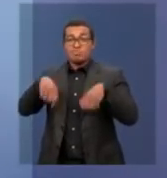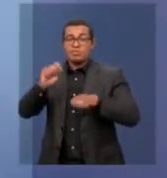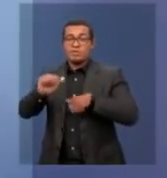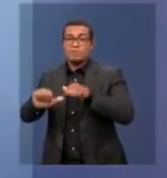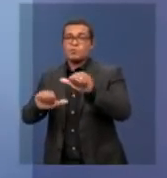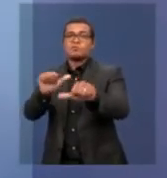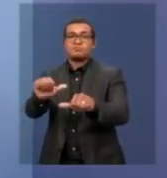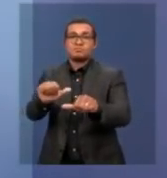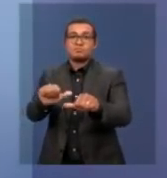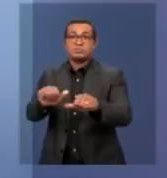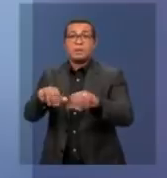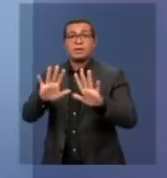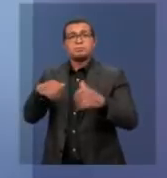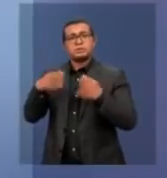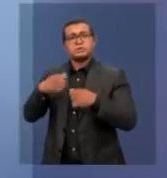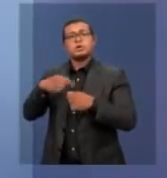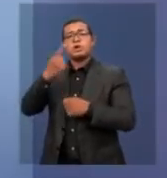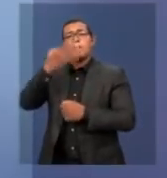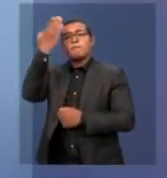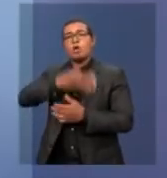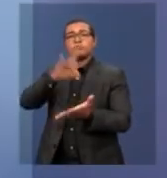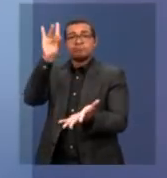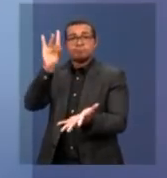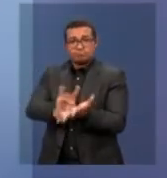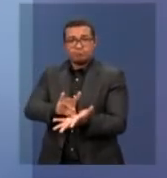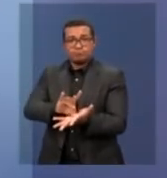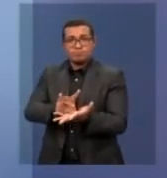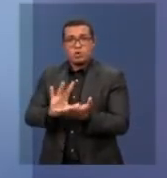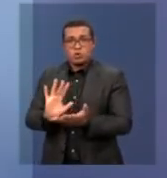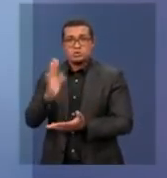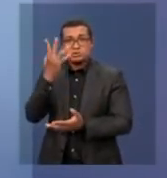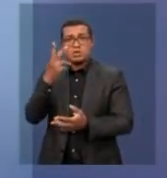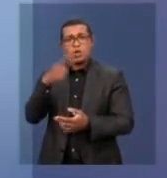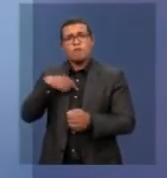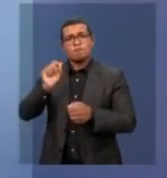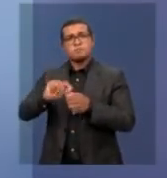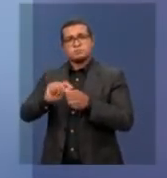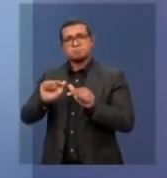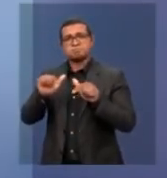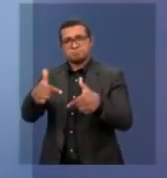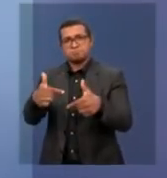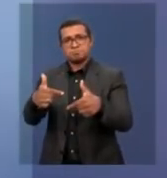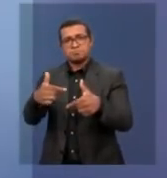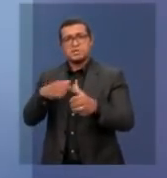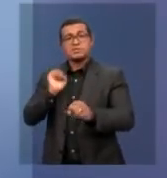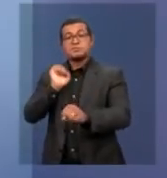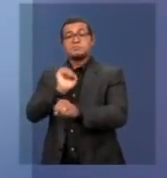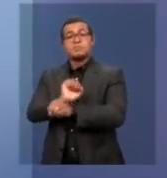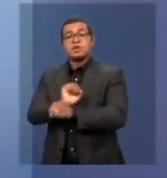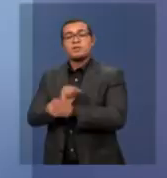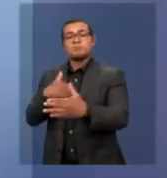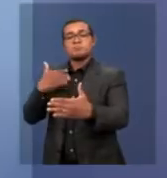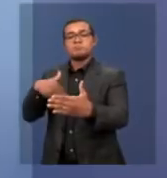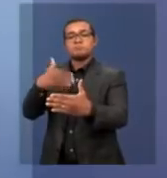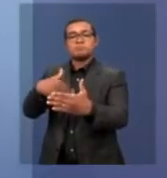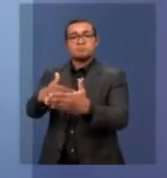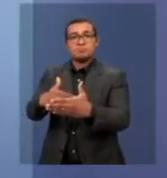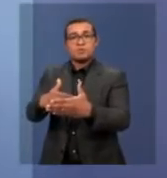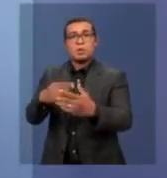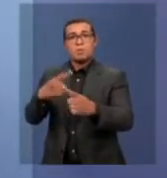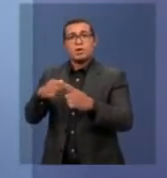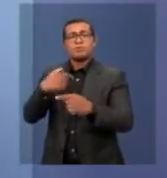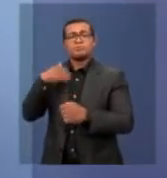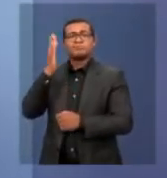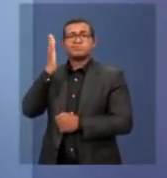consumados consolidados com fatos reais é isso que eu vou fazer é esperar até porque eu tenho capacidade